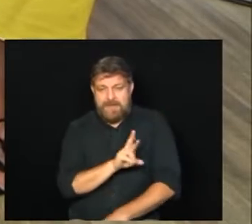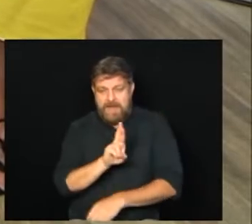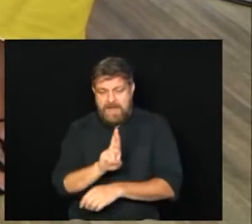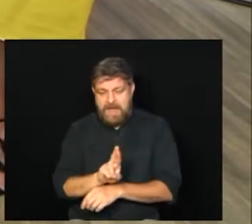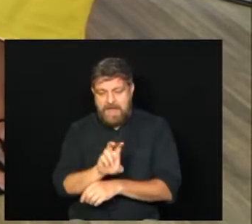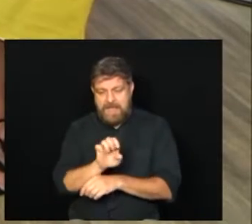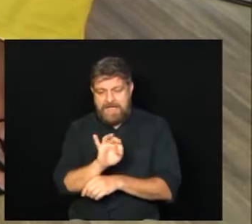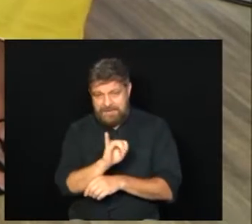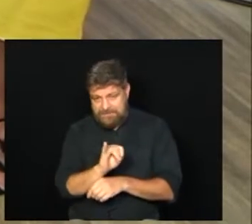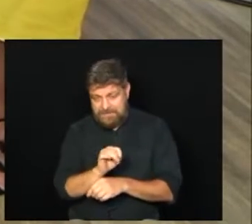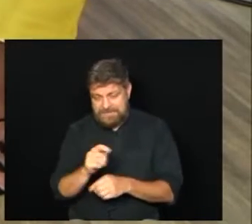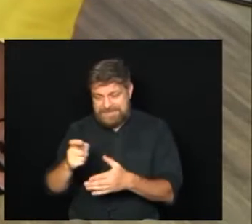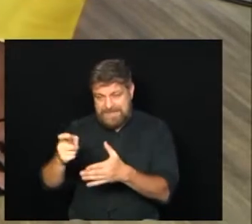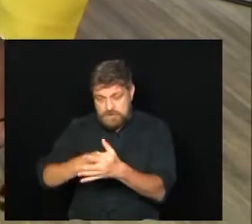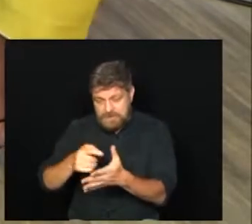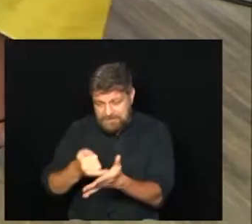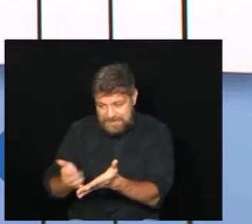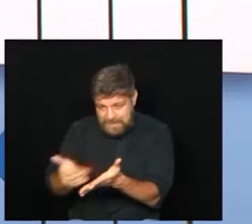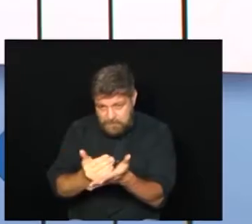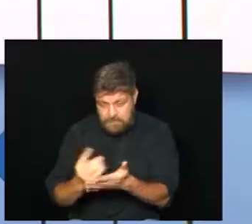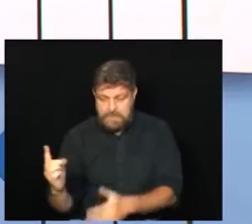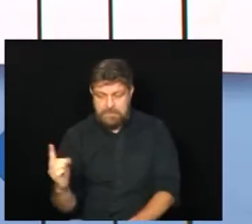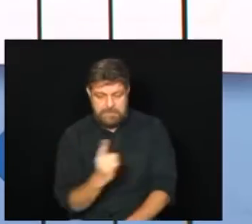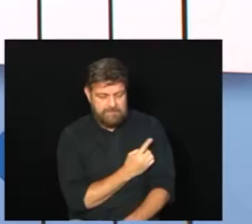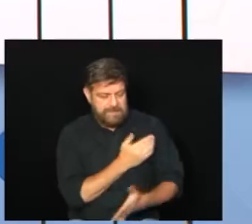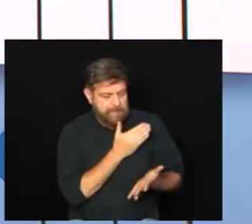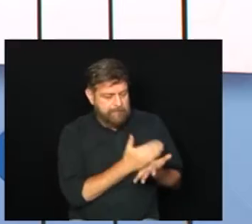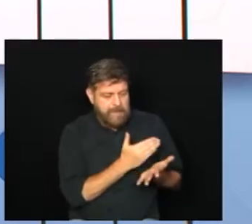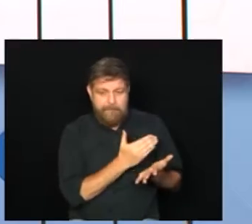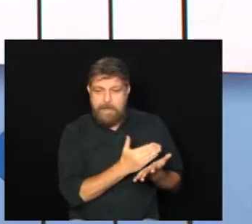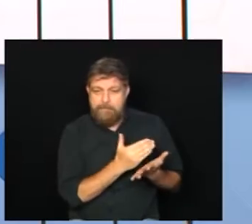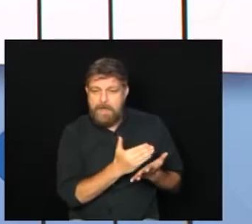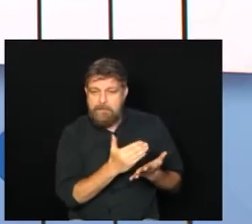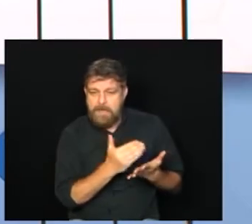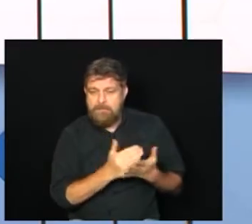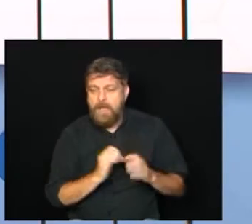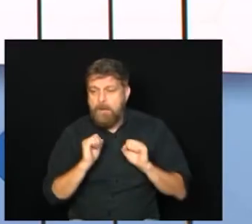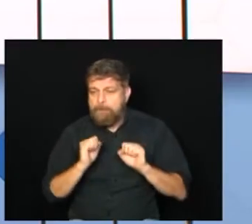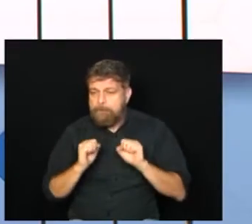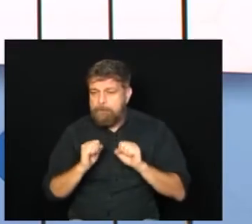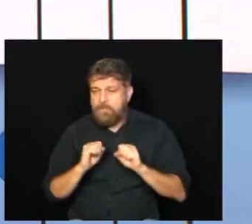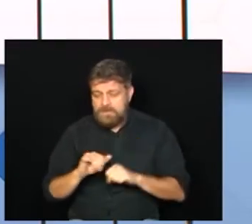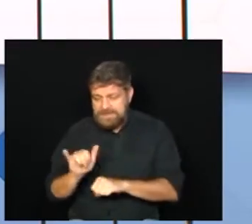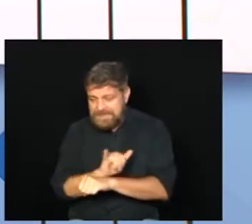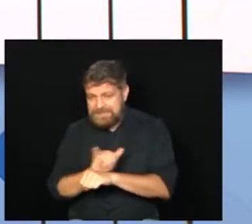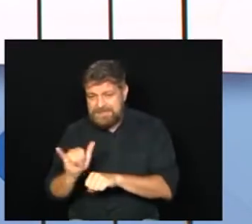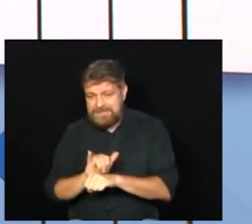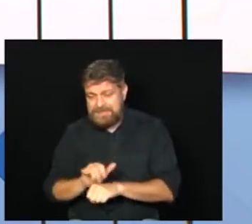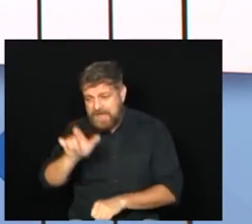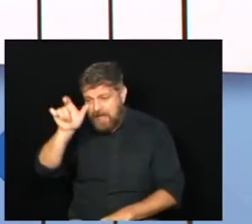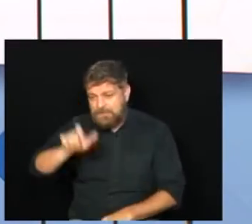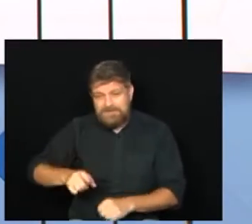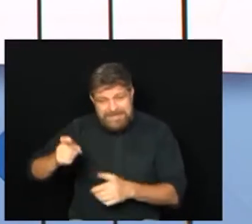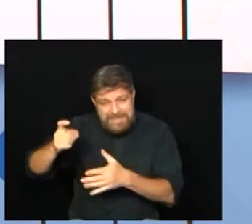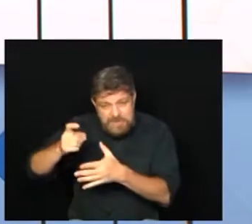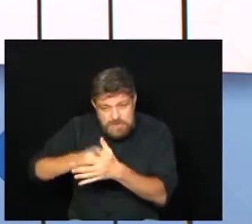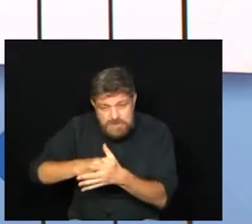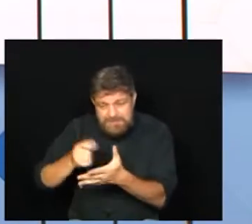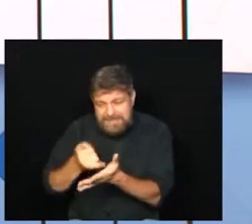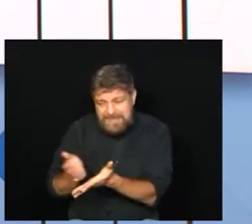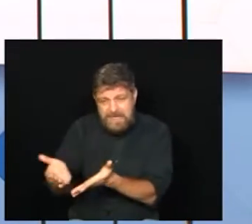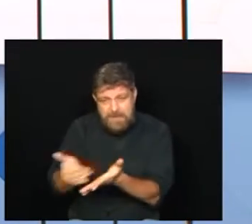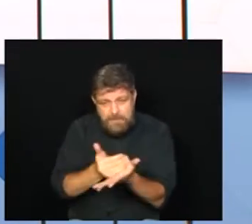2021. Isso mesmo. A proposta oferece condições especiais para o pagamento de dívida dos contribuintes